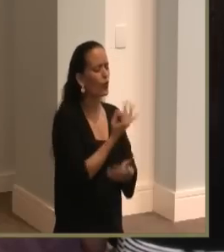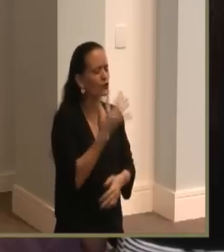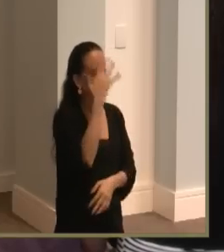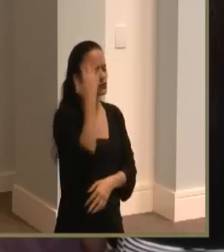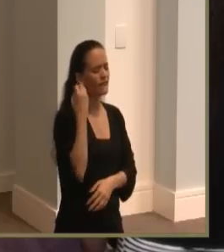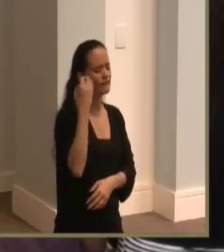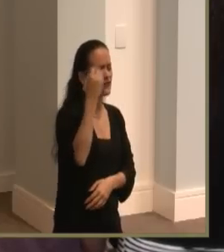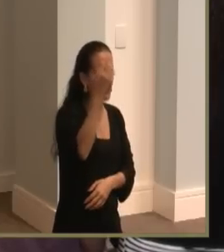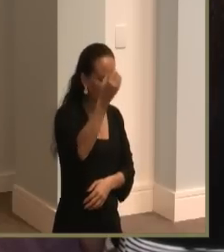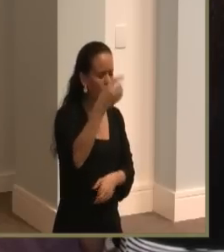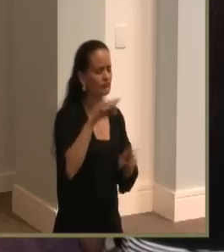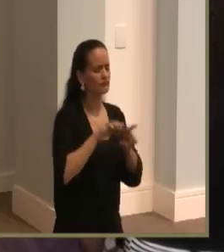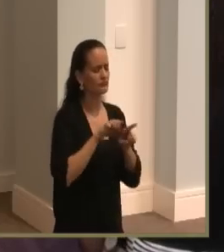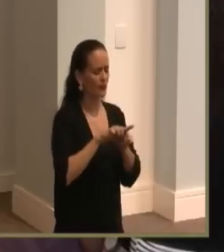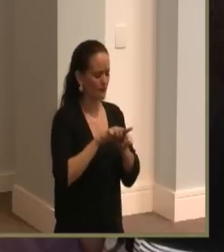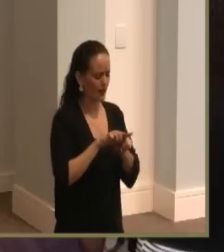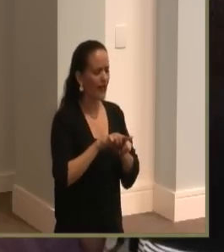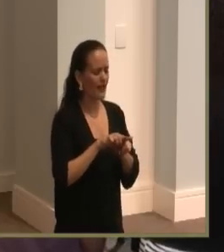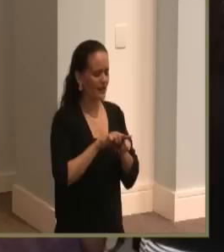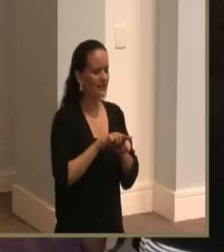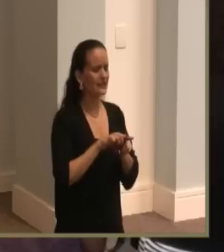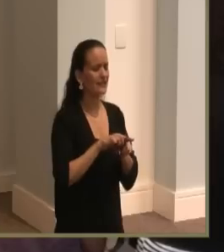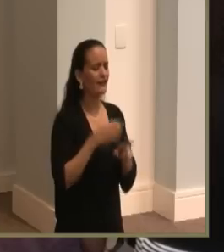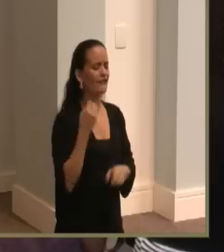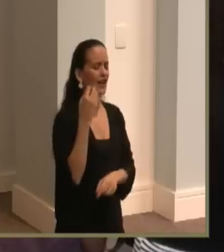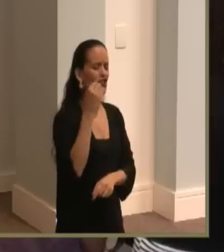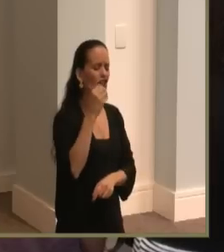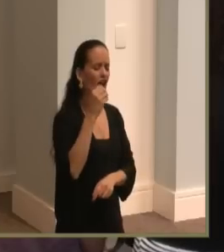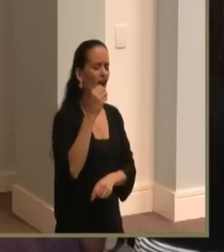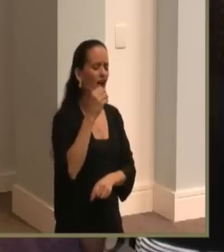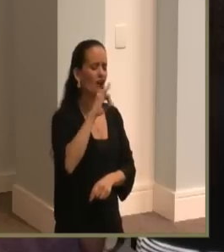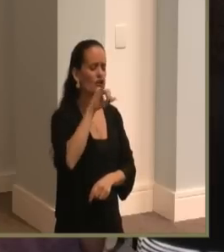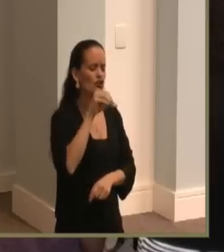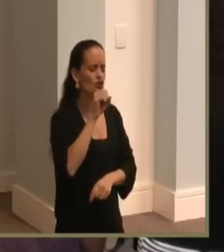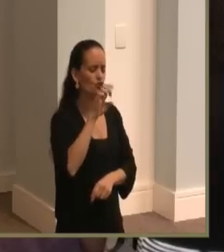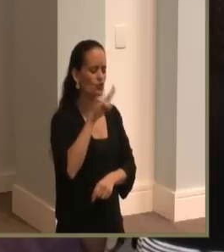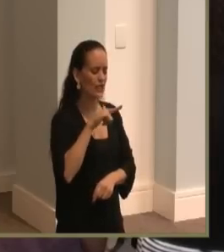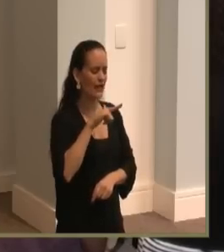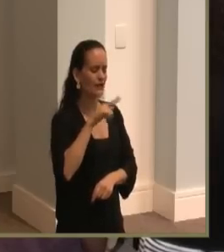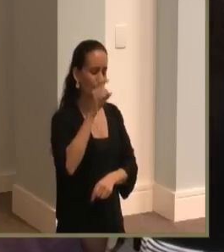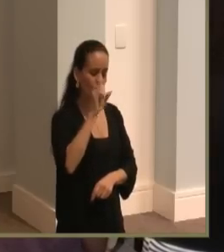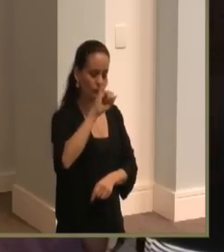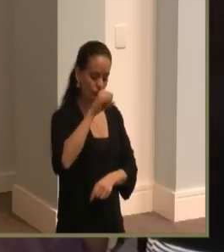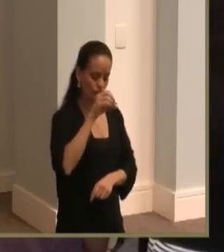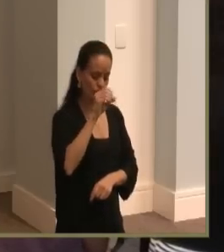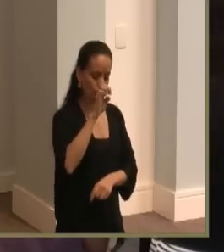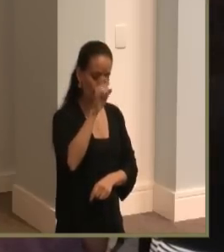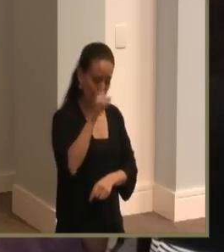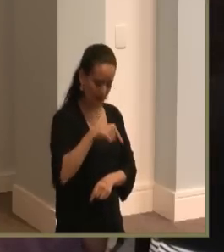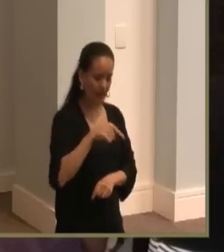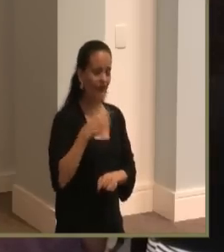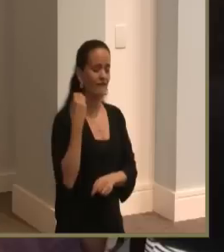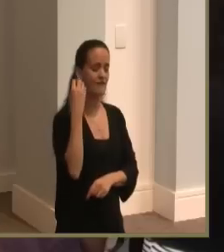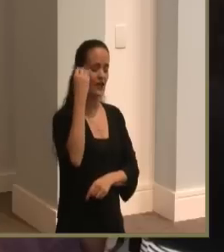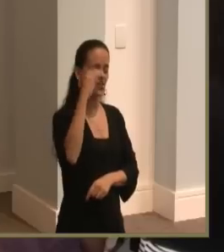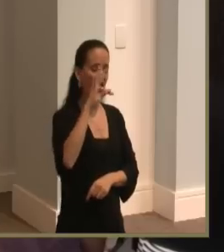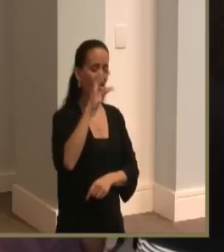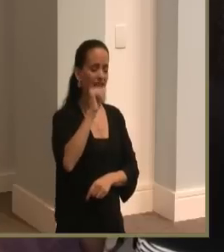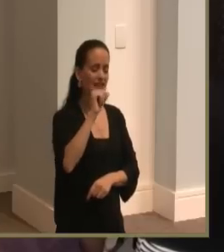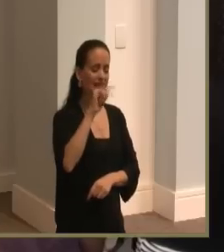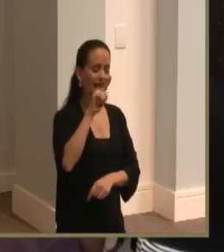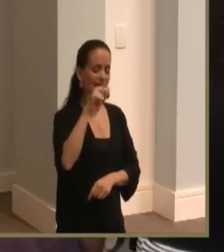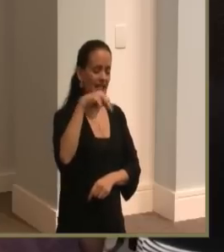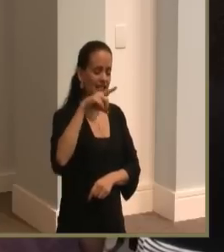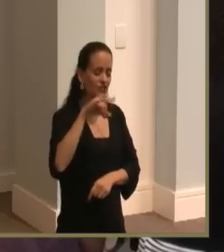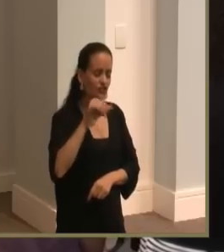nosso irmão José Júlio, que estará viajando para a Tailândia, visitando a sua filha, ó Pai, aqueles irmãos que estarão se deslocando para outros